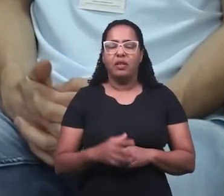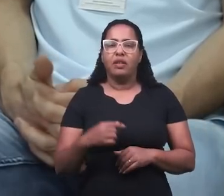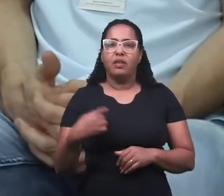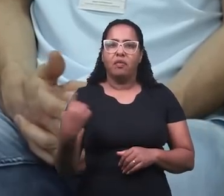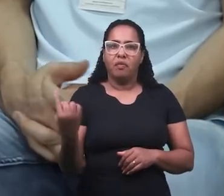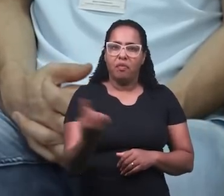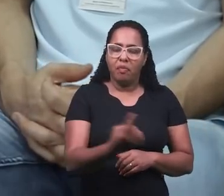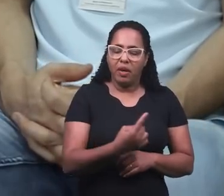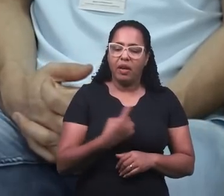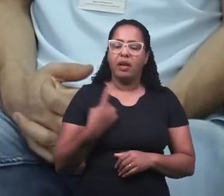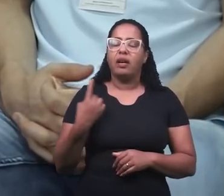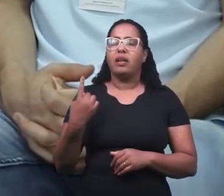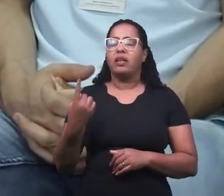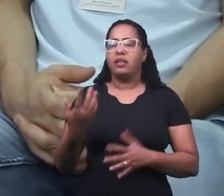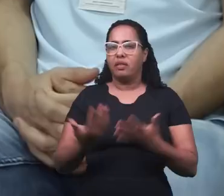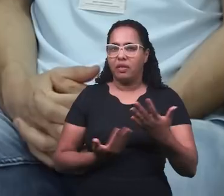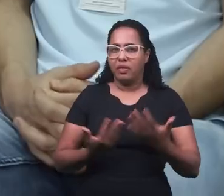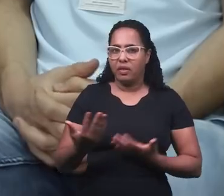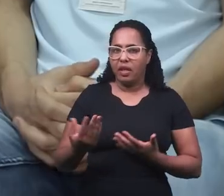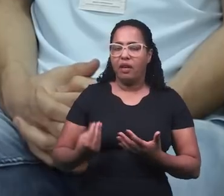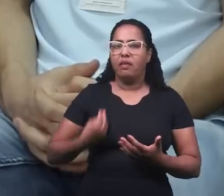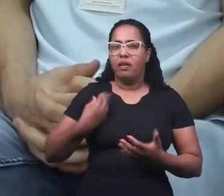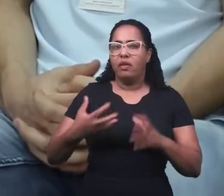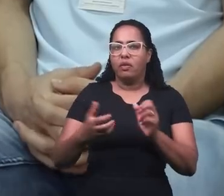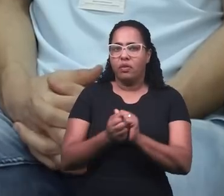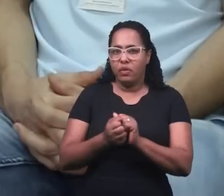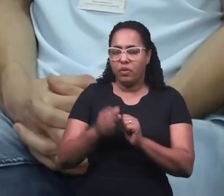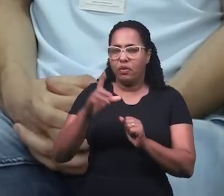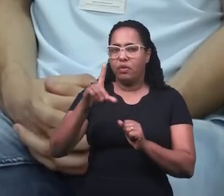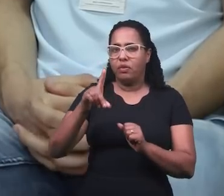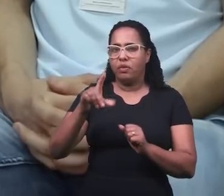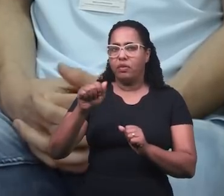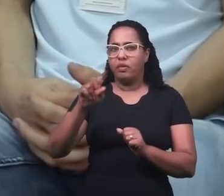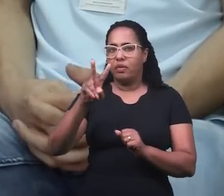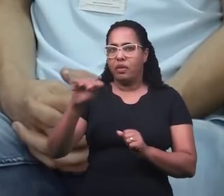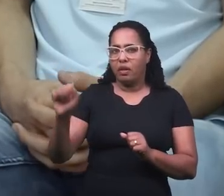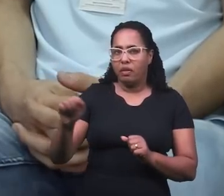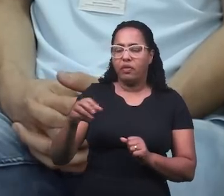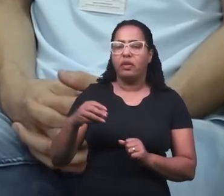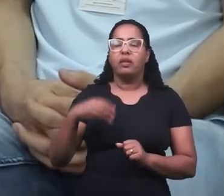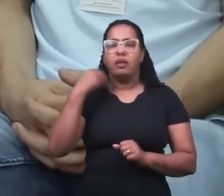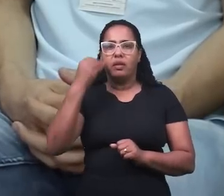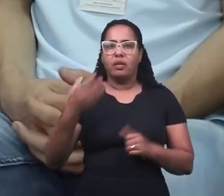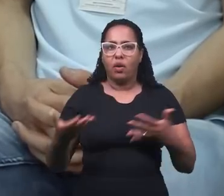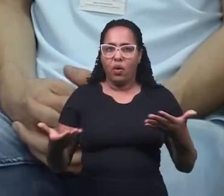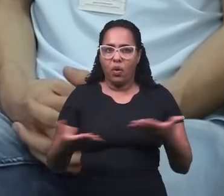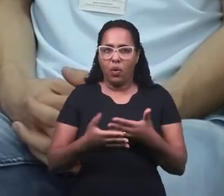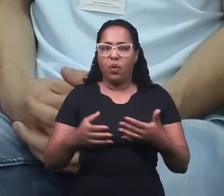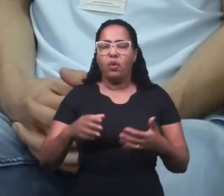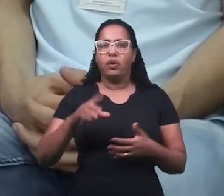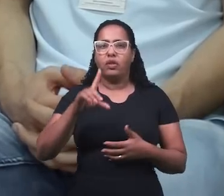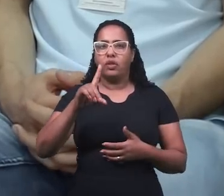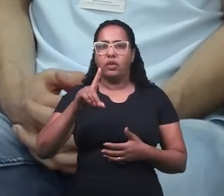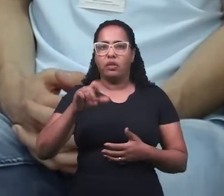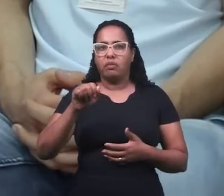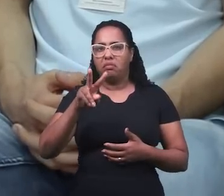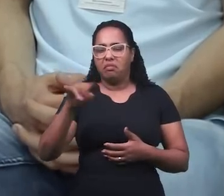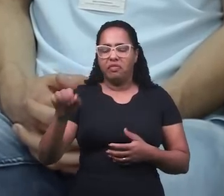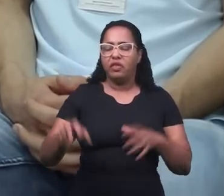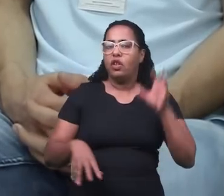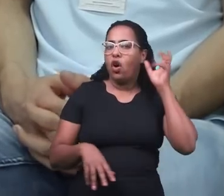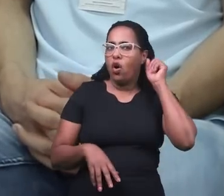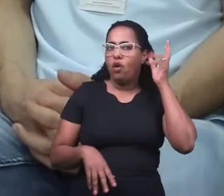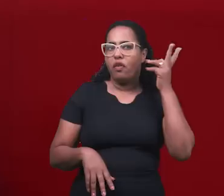nós entendemos, e a igreja viveu, né, junto com o Davi, essa experiência que o Senhor deu uma bênção e o Davi hoje